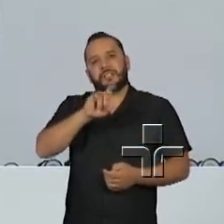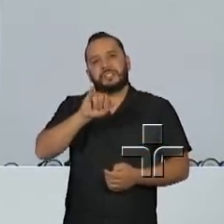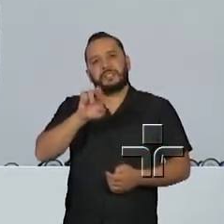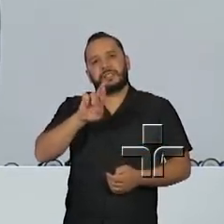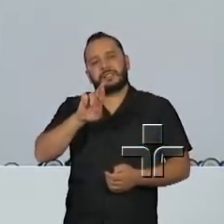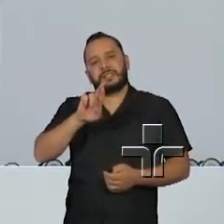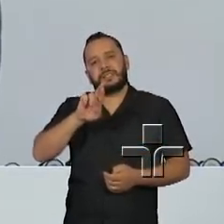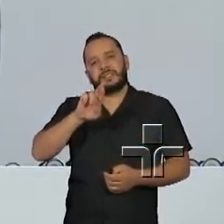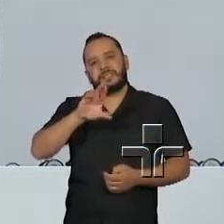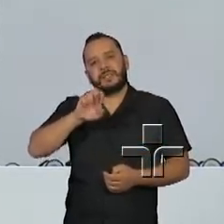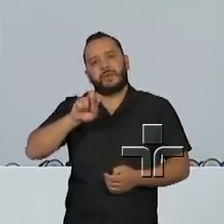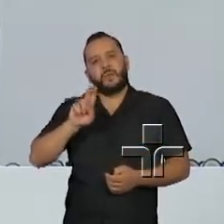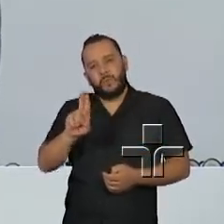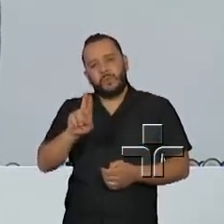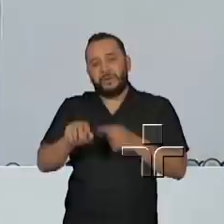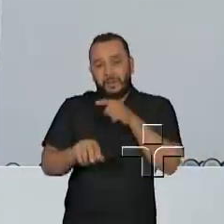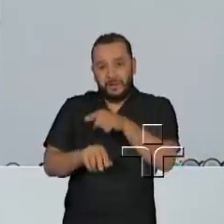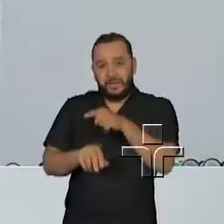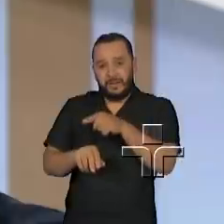para ele sobre como ele se sentia